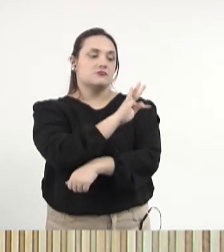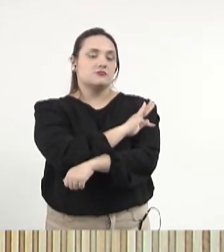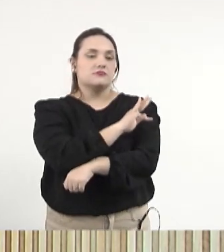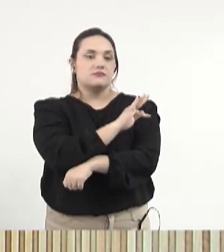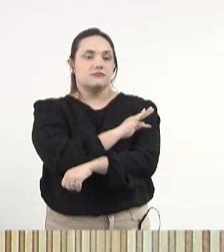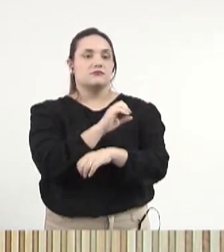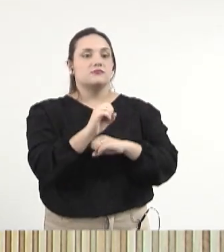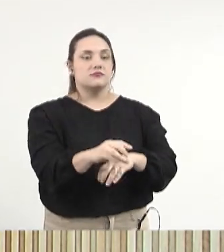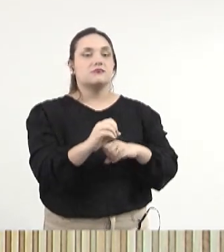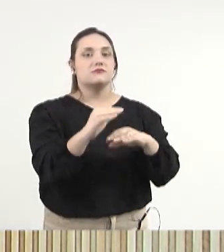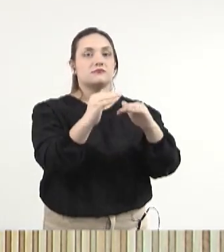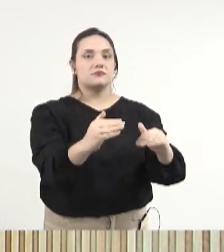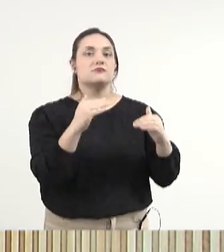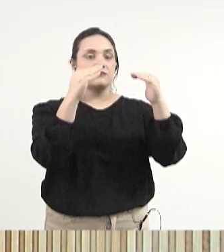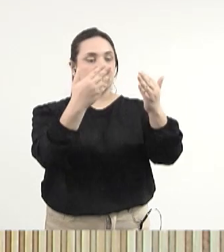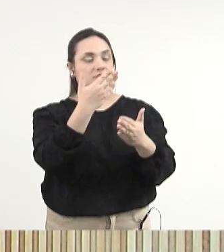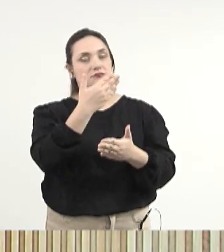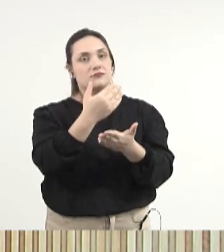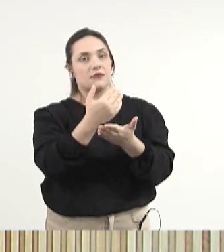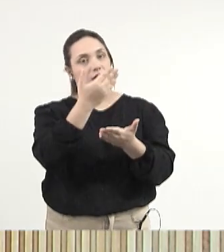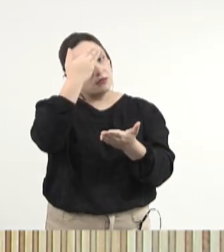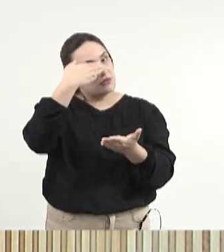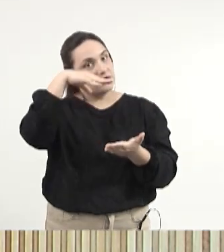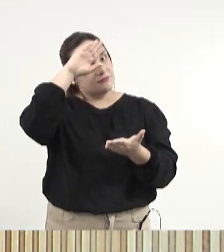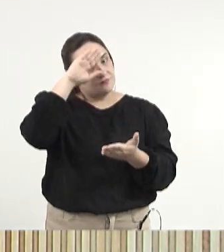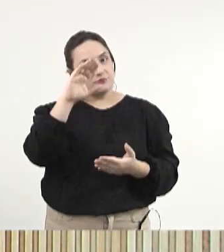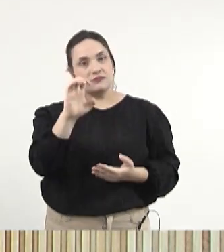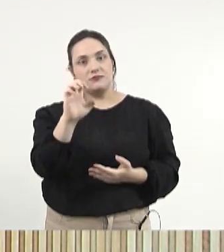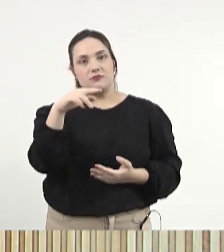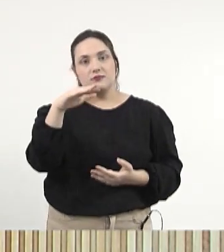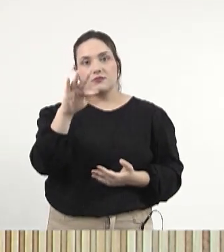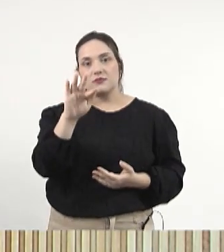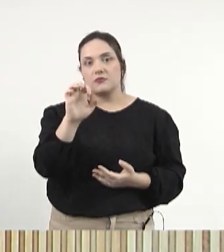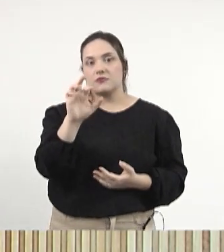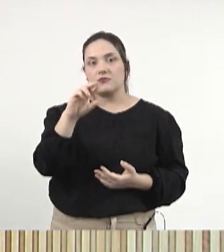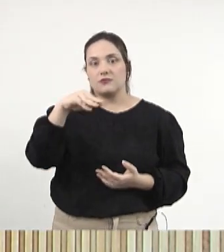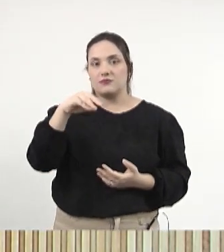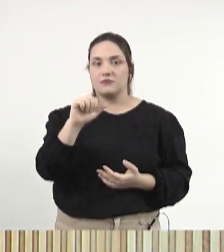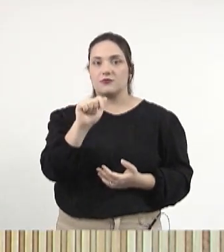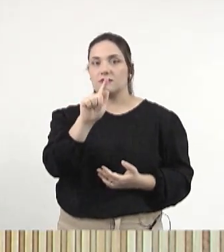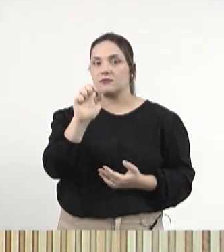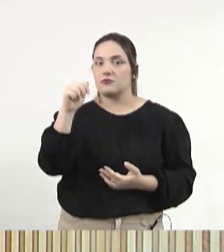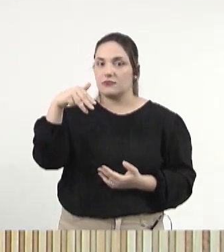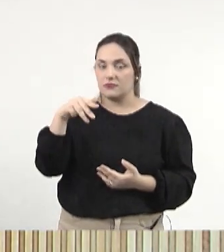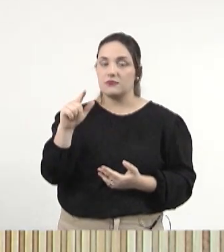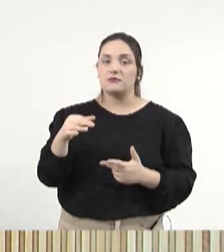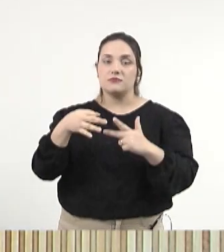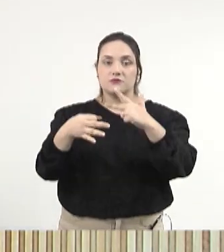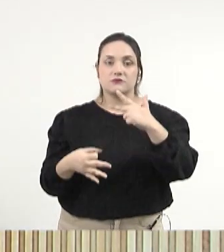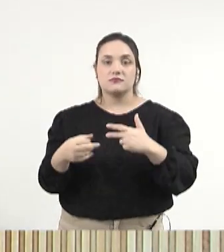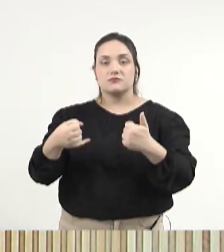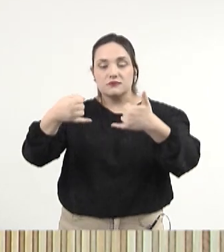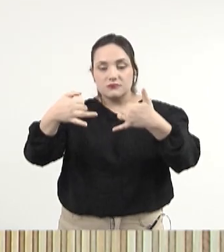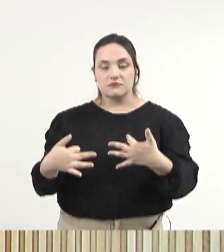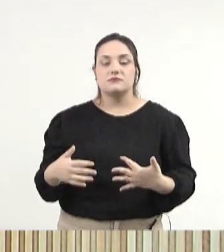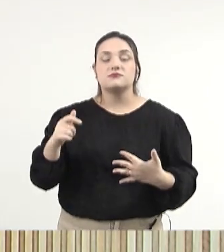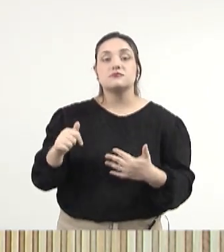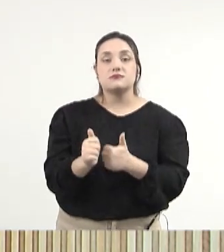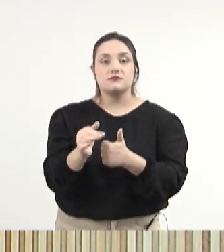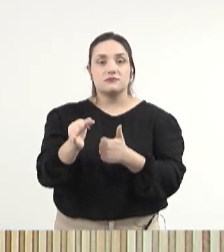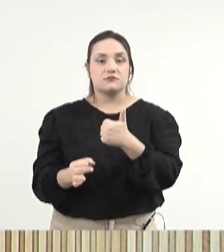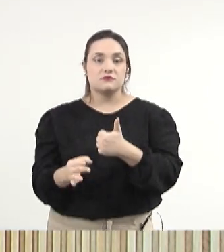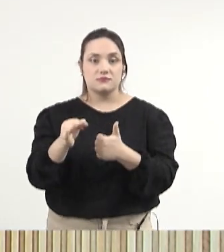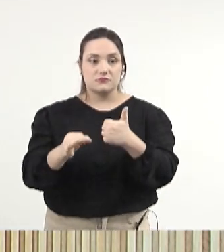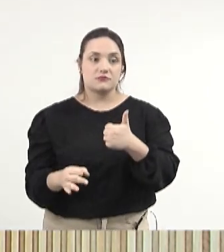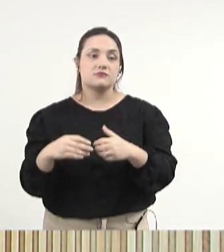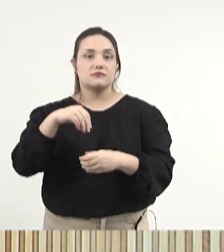de nível superior em enfermagem. O Poder Judiciário justifica que no Tribunal de Justiça de Mato Grosso do Sul,